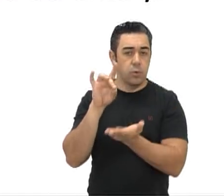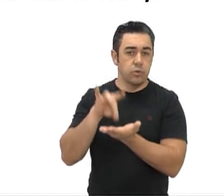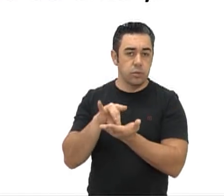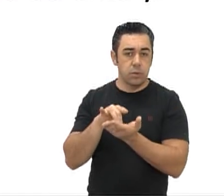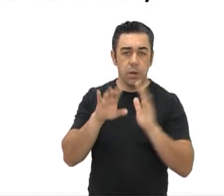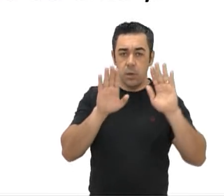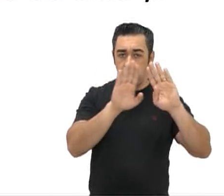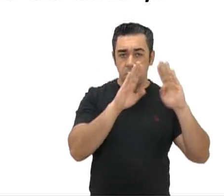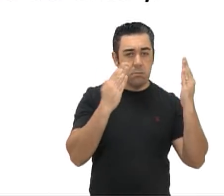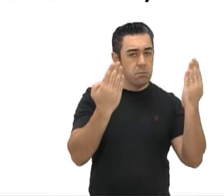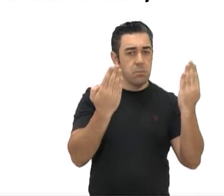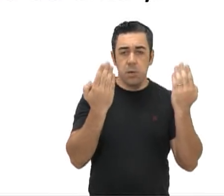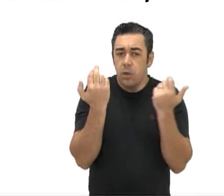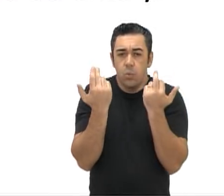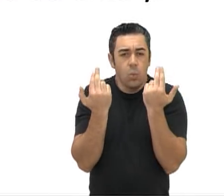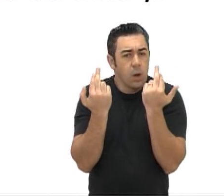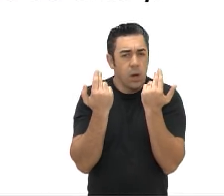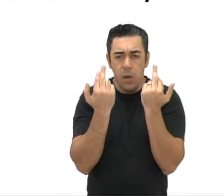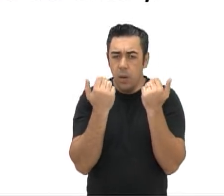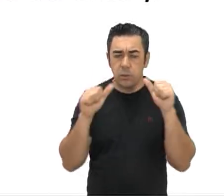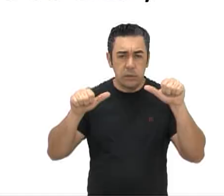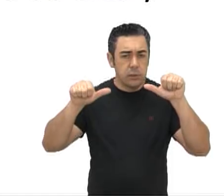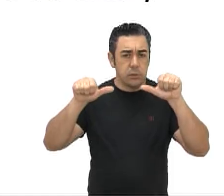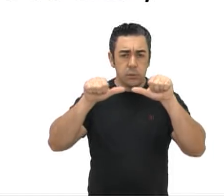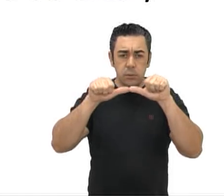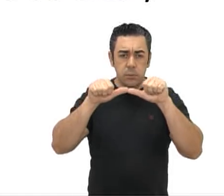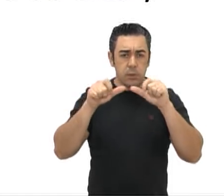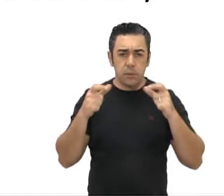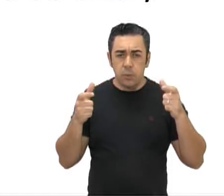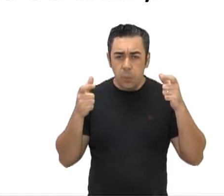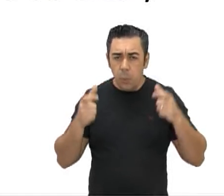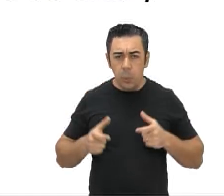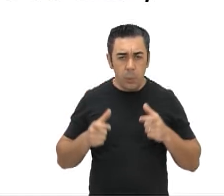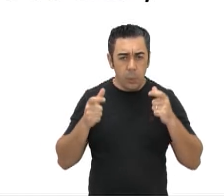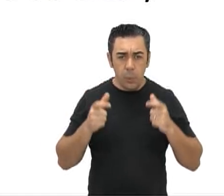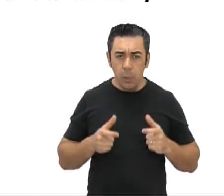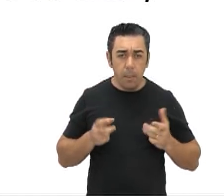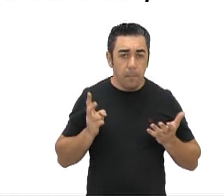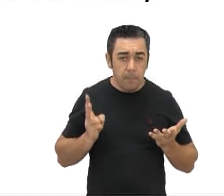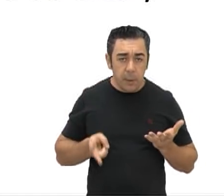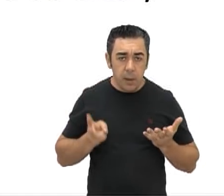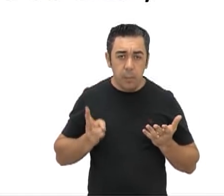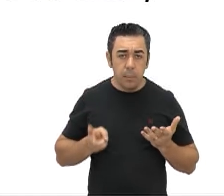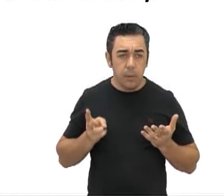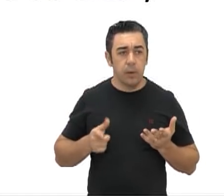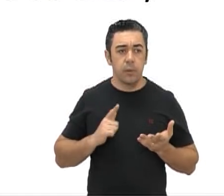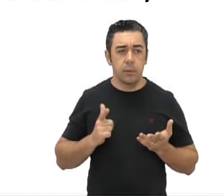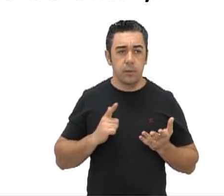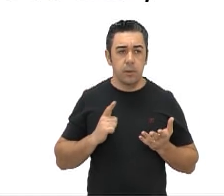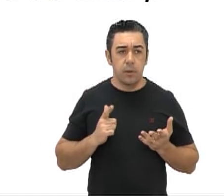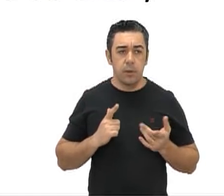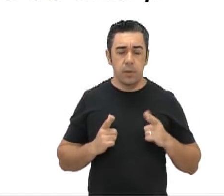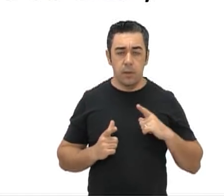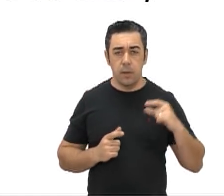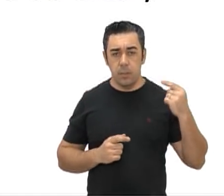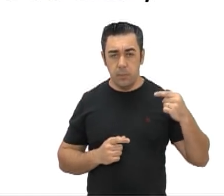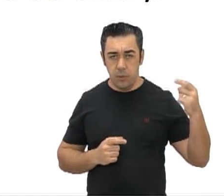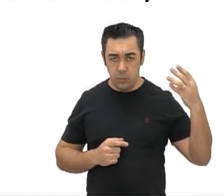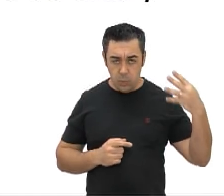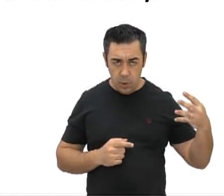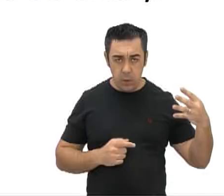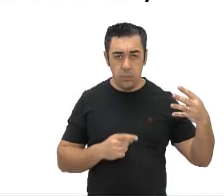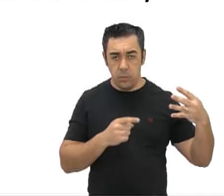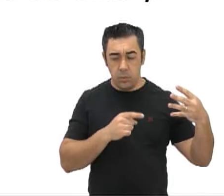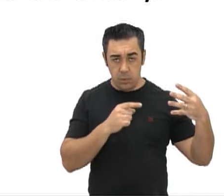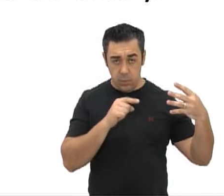mesma proporção, ela se encontra na mesma localização. A primeira ali, que está no -4, ela foi para o